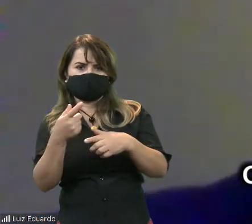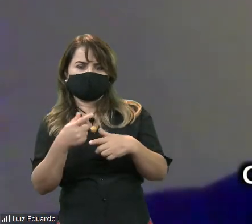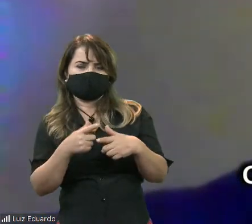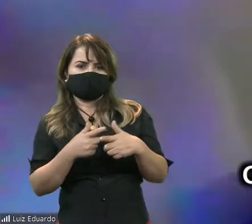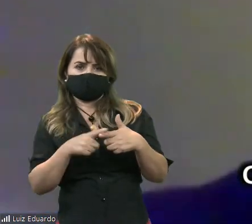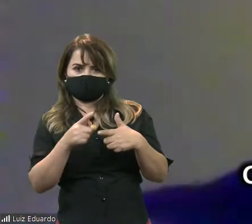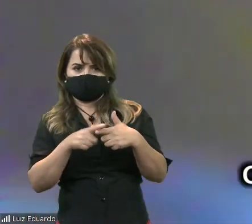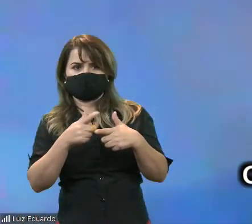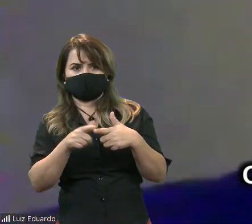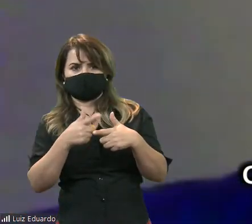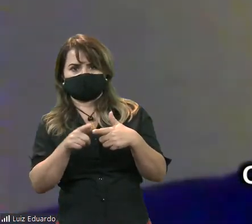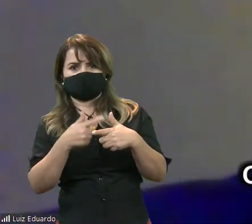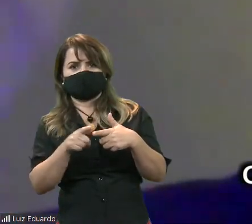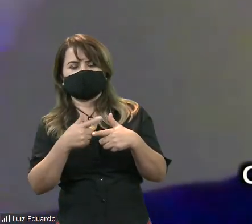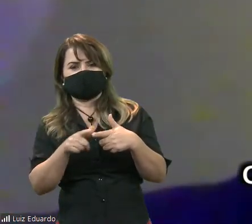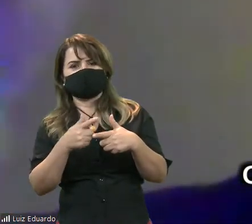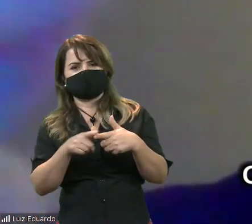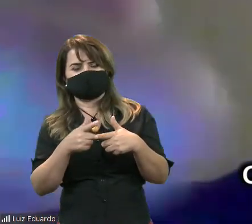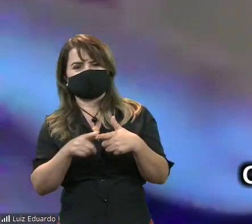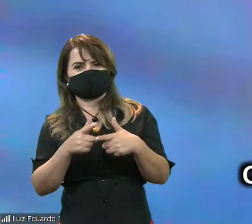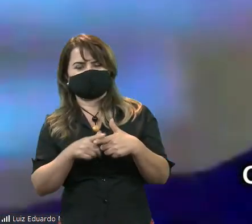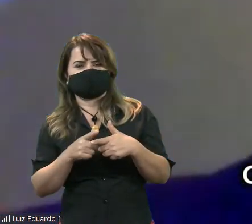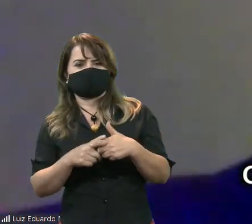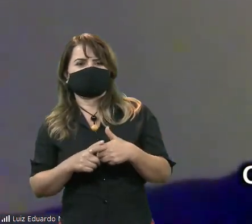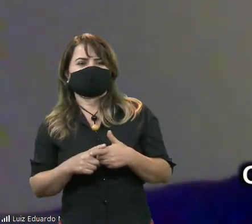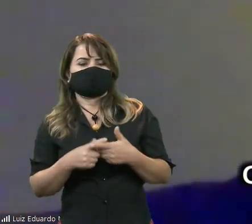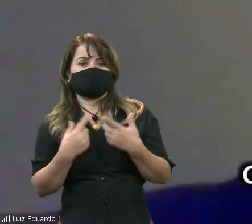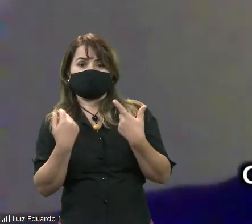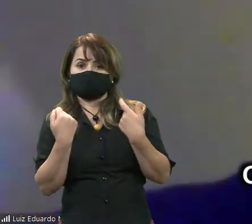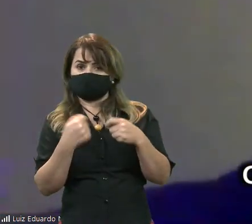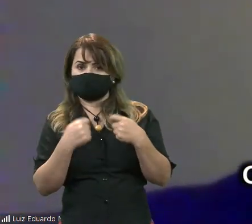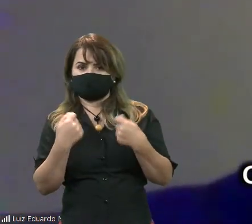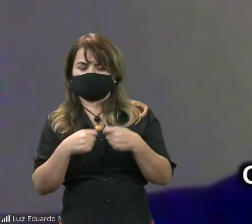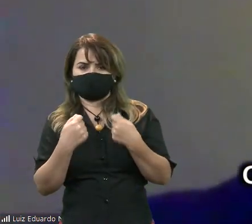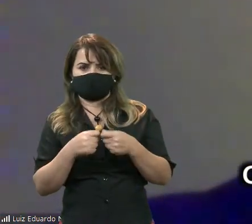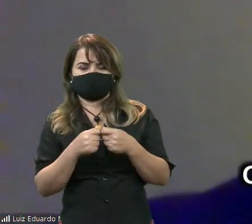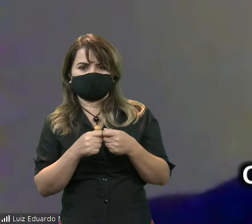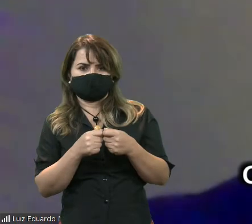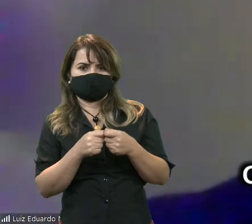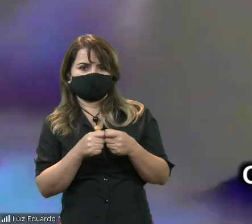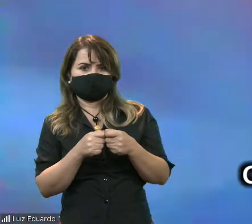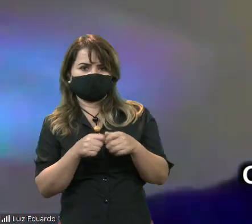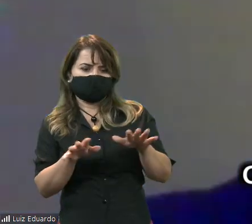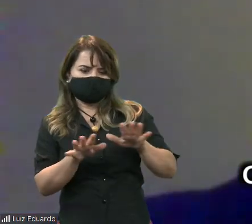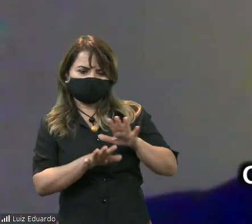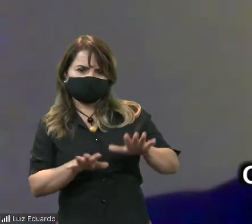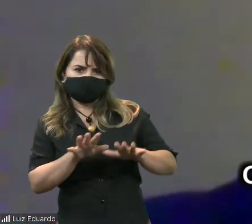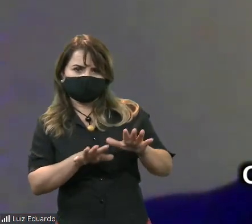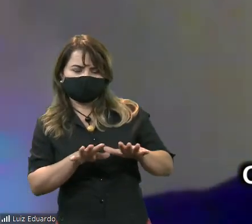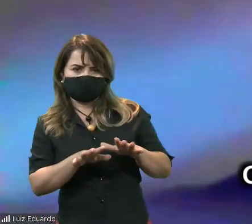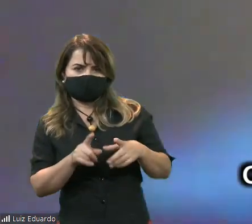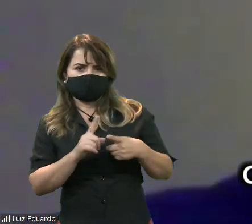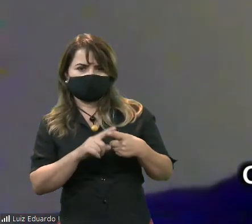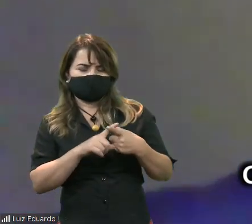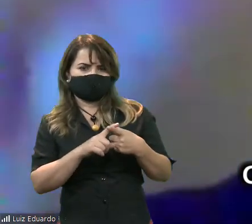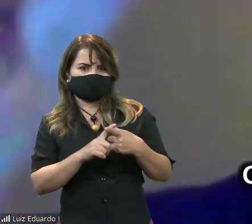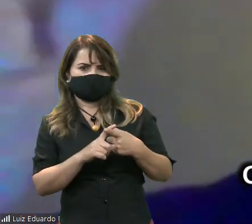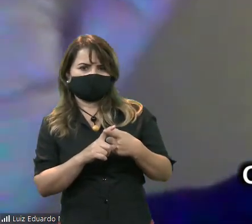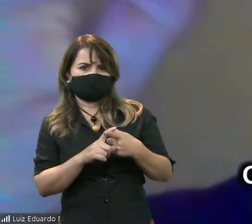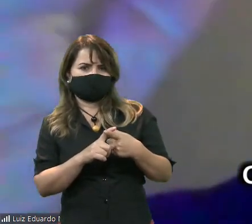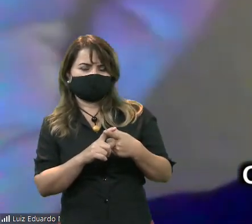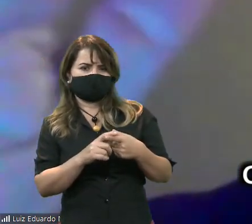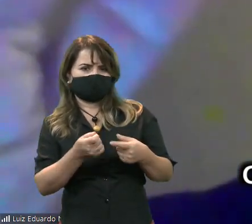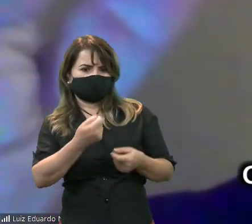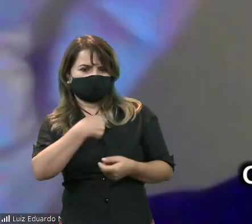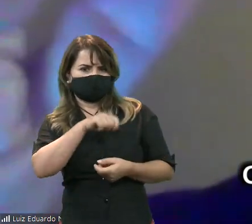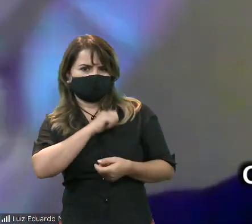agência, essas agências reguladoras precisam ser reformuladas, porque elas não fiscalizam coisa nenhuma, sobretudo nos governos do